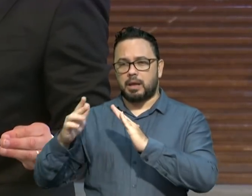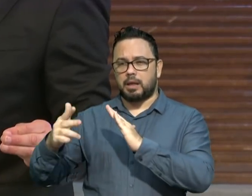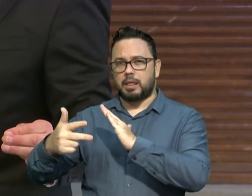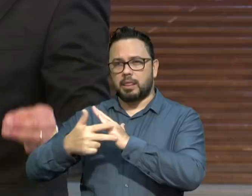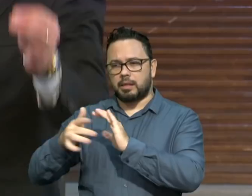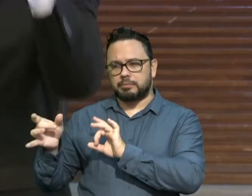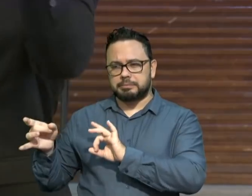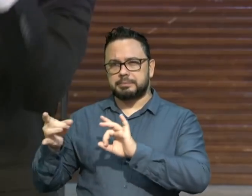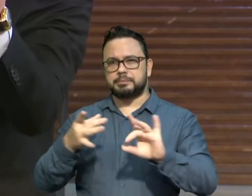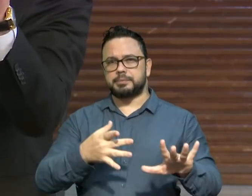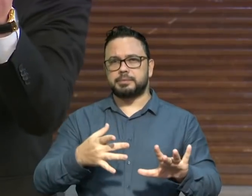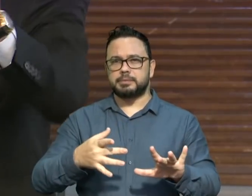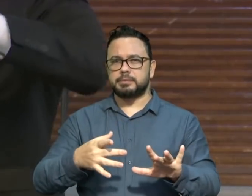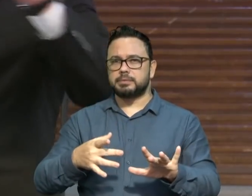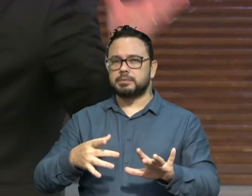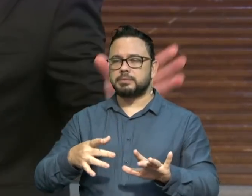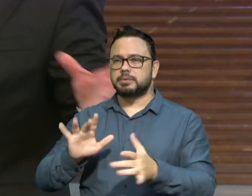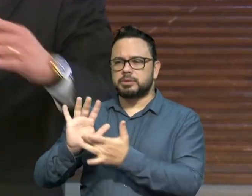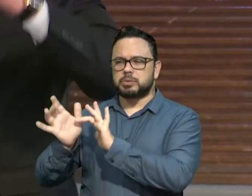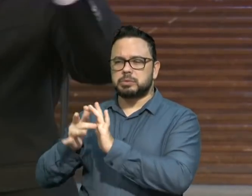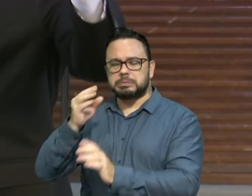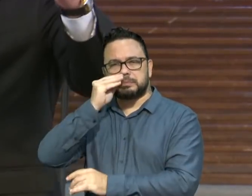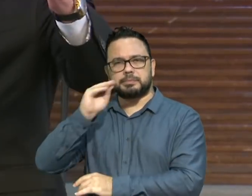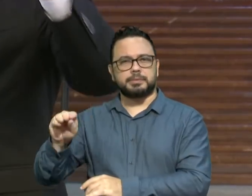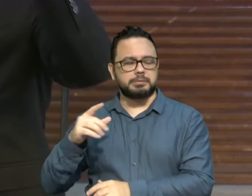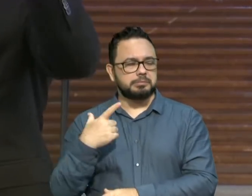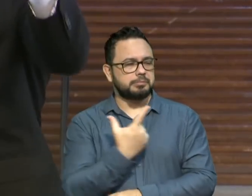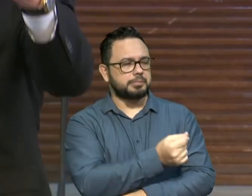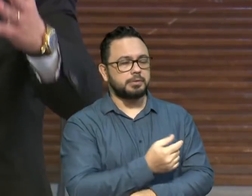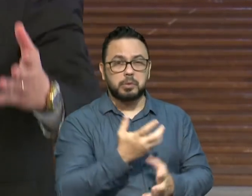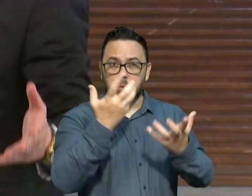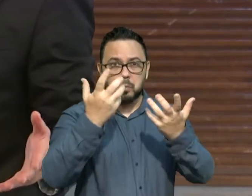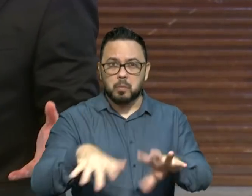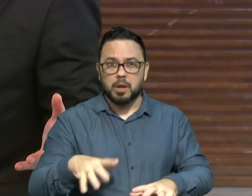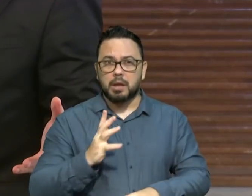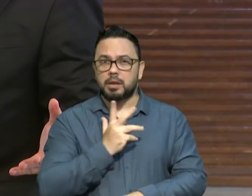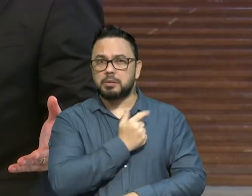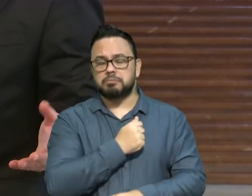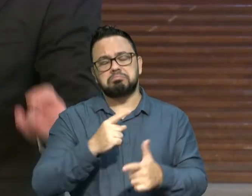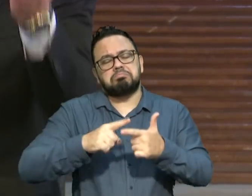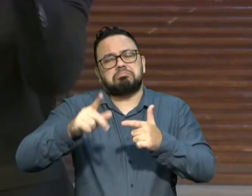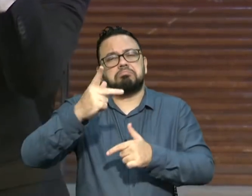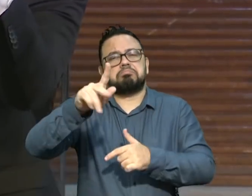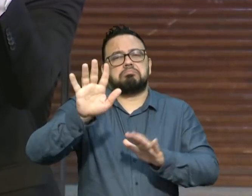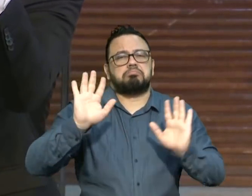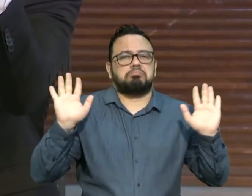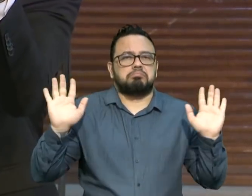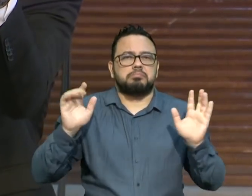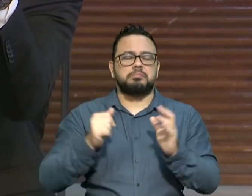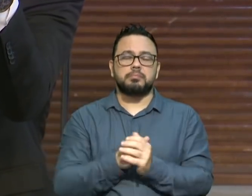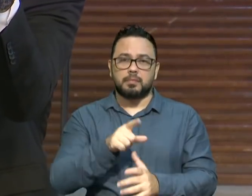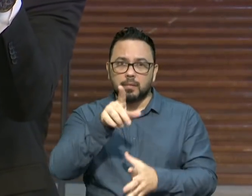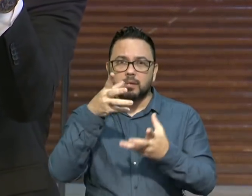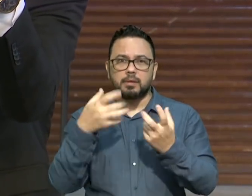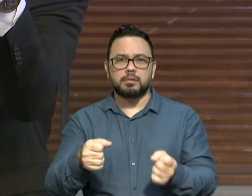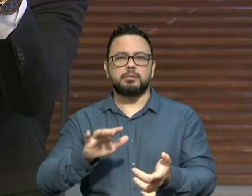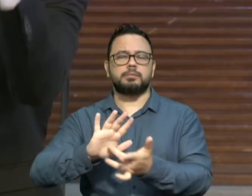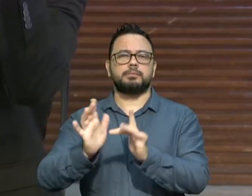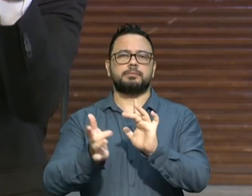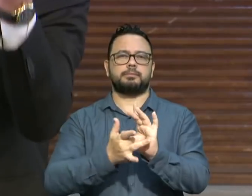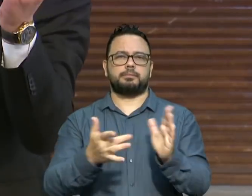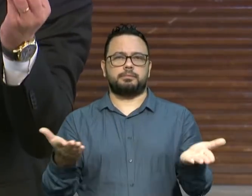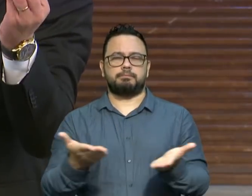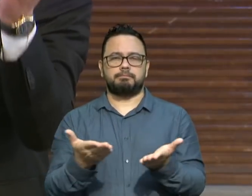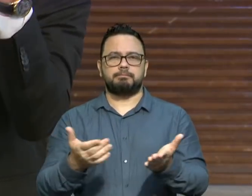de Jesus está brincando ou não quer se salvar eu não sei se é problema teu é mas Aceite o chamado de Jesus